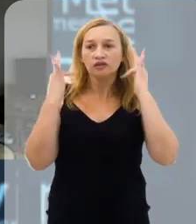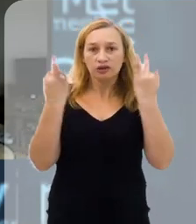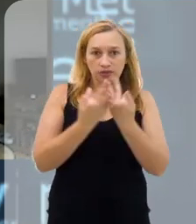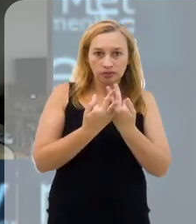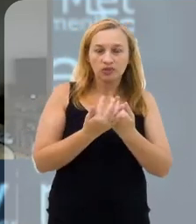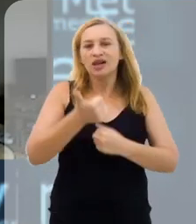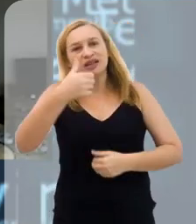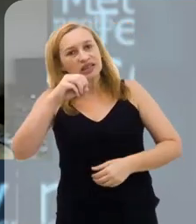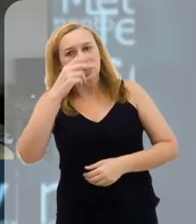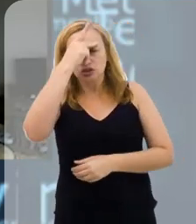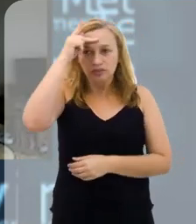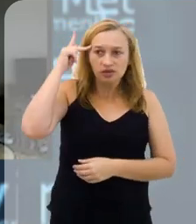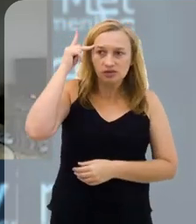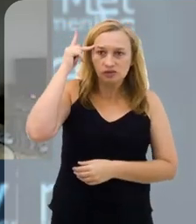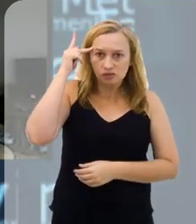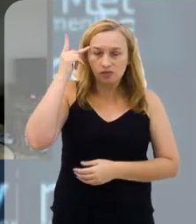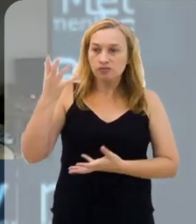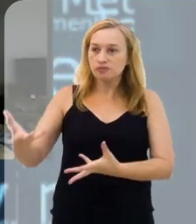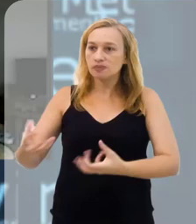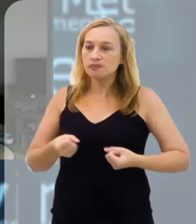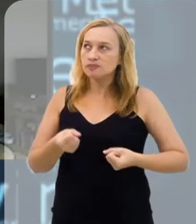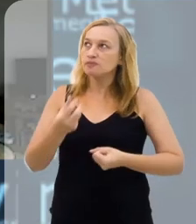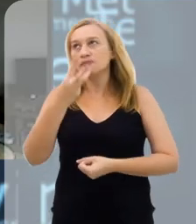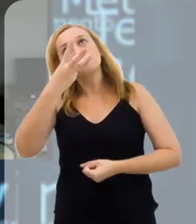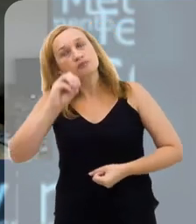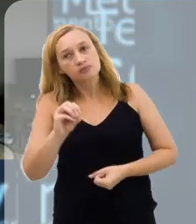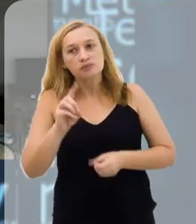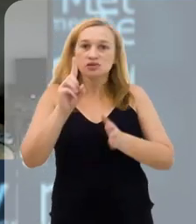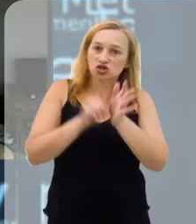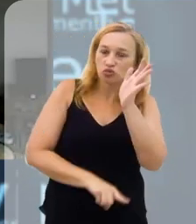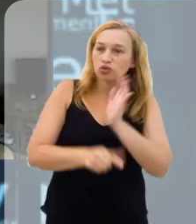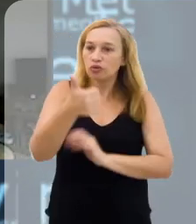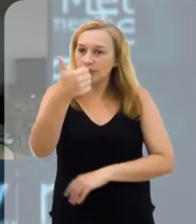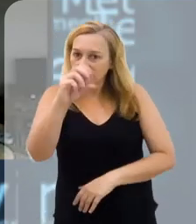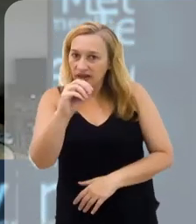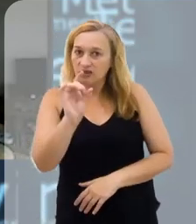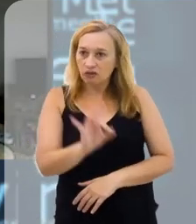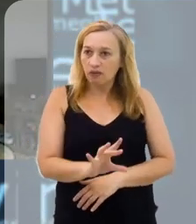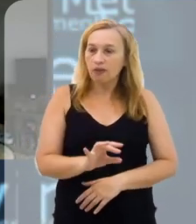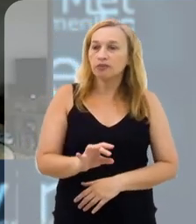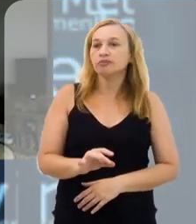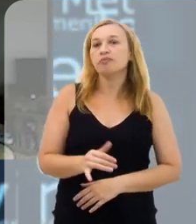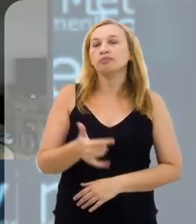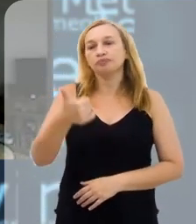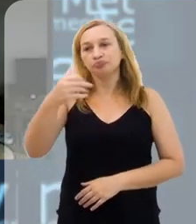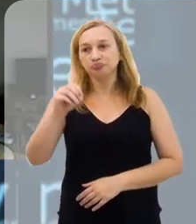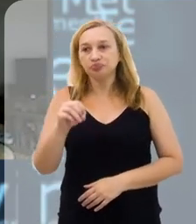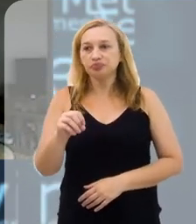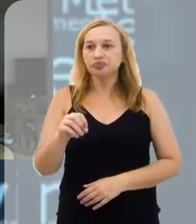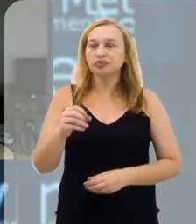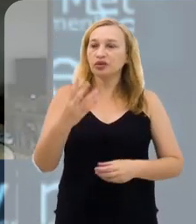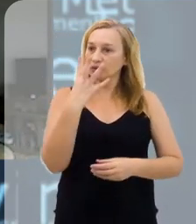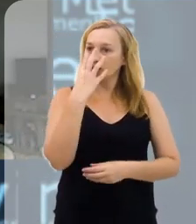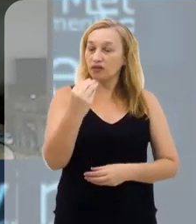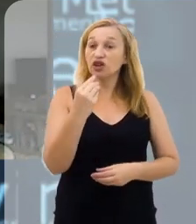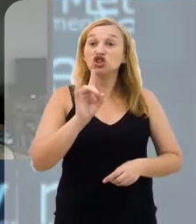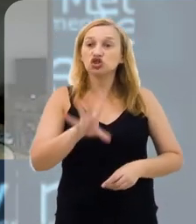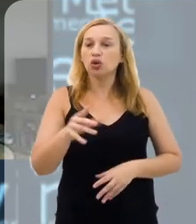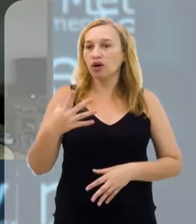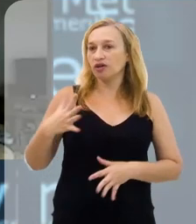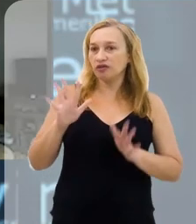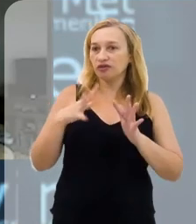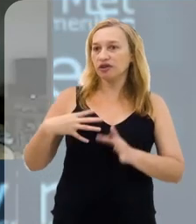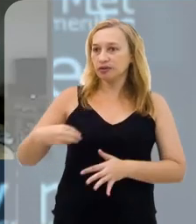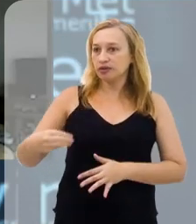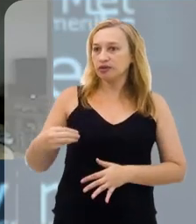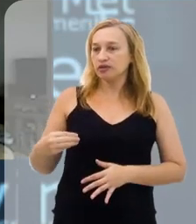montar grupos só de família, 10 pessoas, né? A gente costuma receber 30, a gente diminuiu para 10, e esses 10 vinham